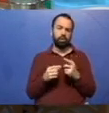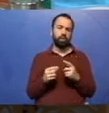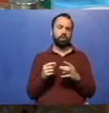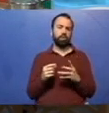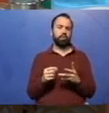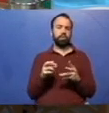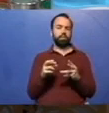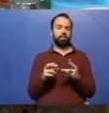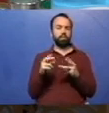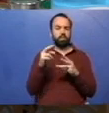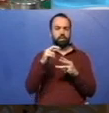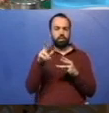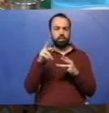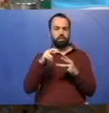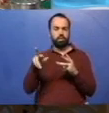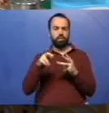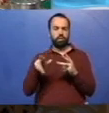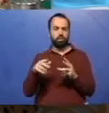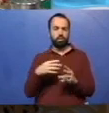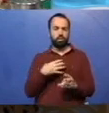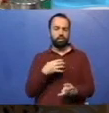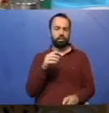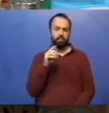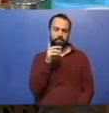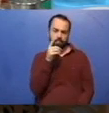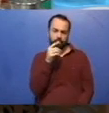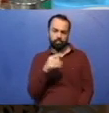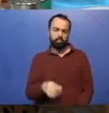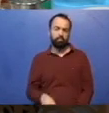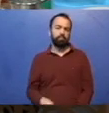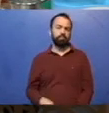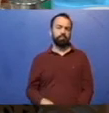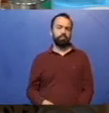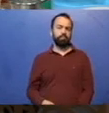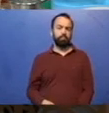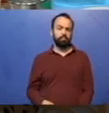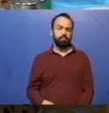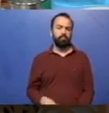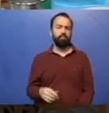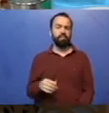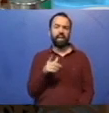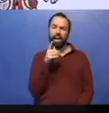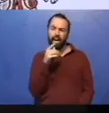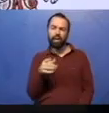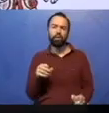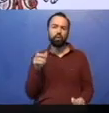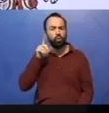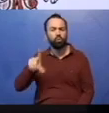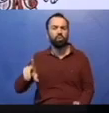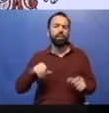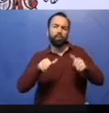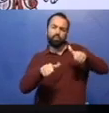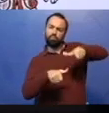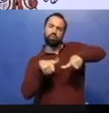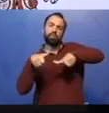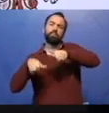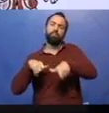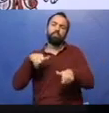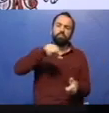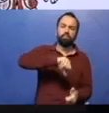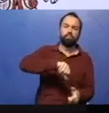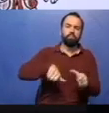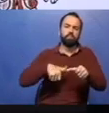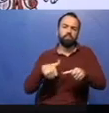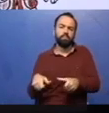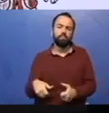um dos estados físicos da água. A água, crianças, ela pode mudar de um estado físico para o outro, tá?